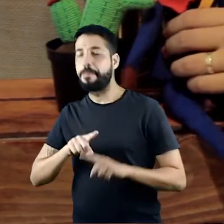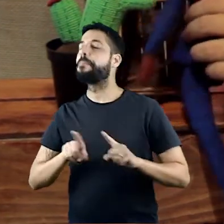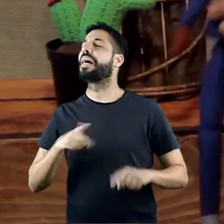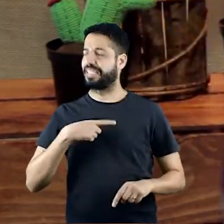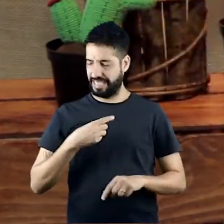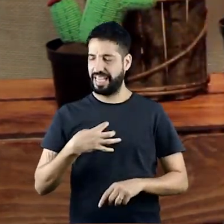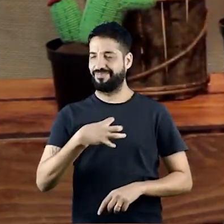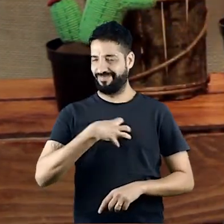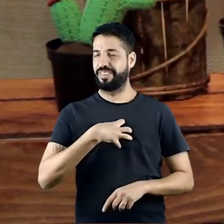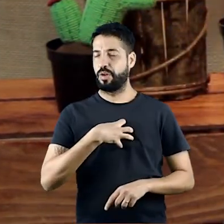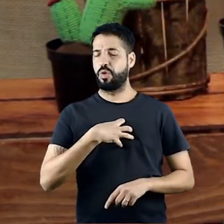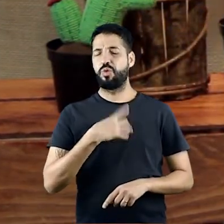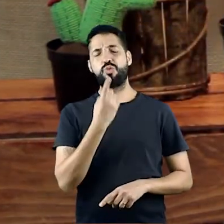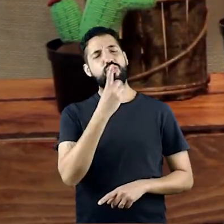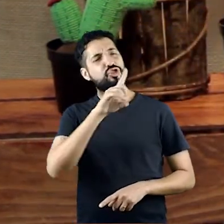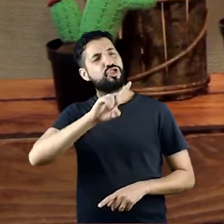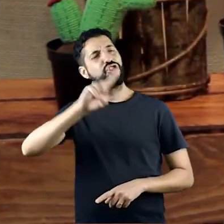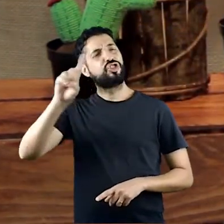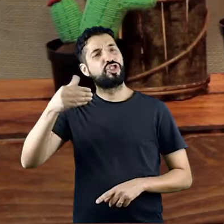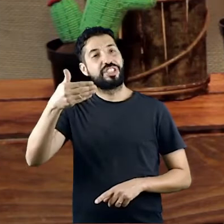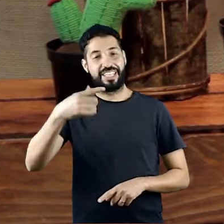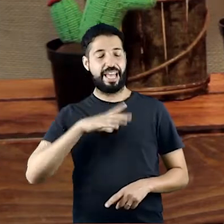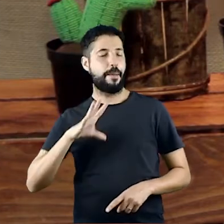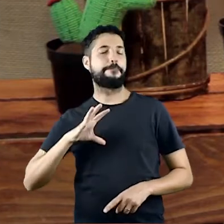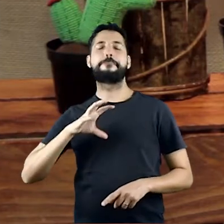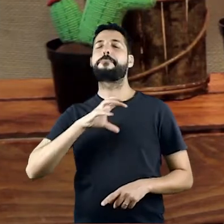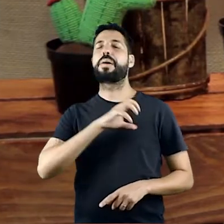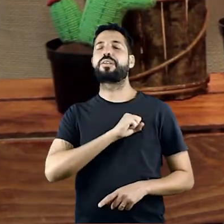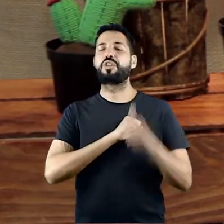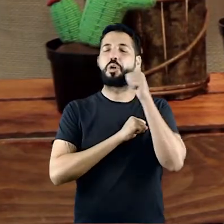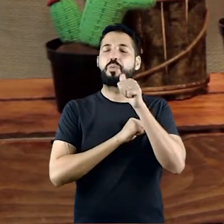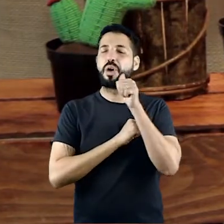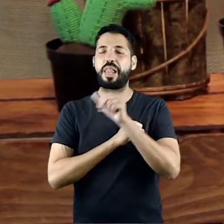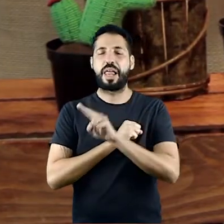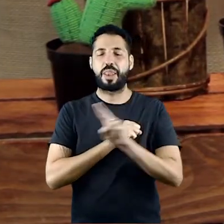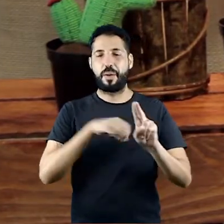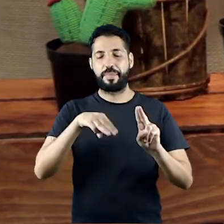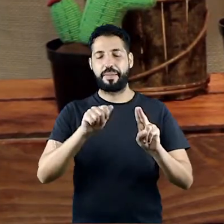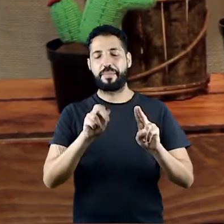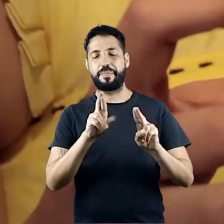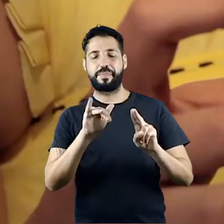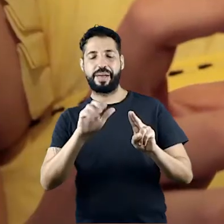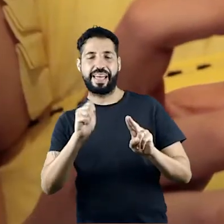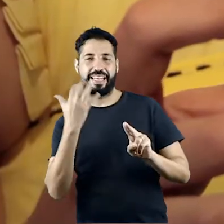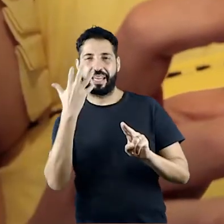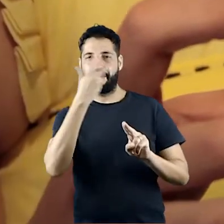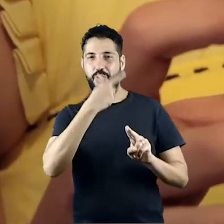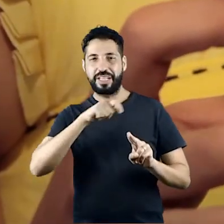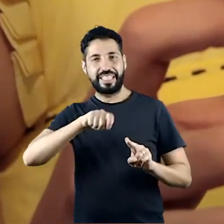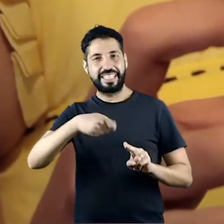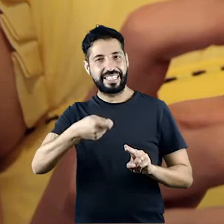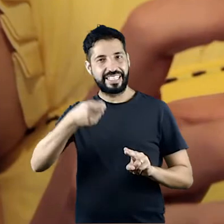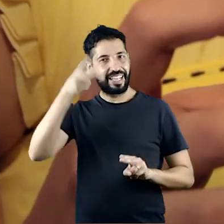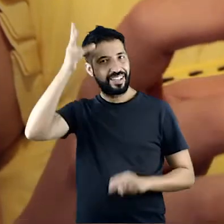recentemente um dia se apaixonou e pediu em casamento a tal Maria Bonita que ele